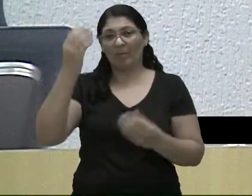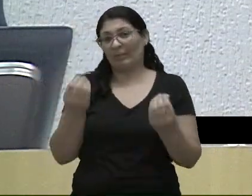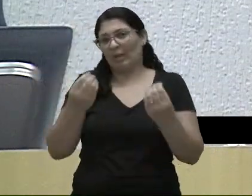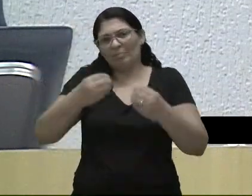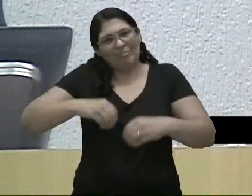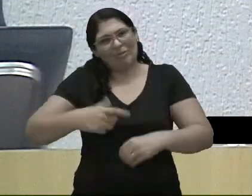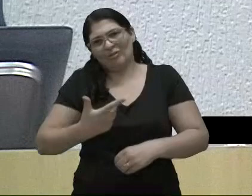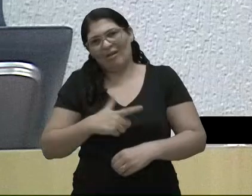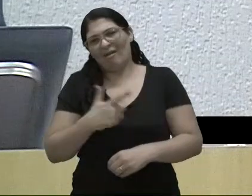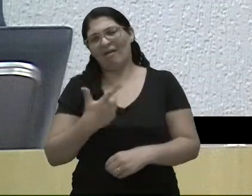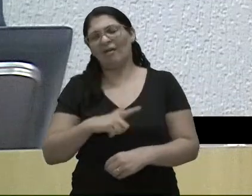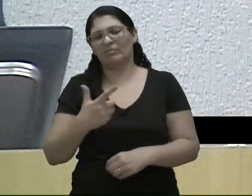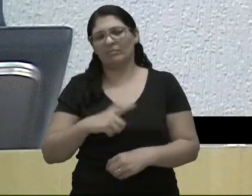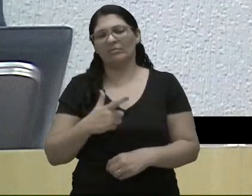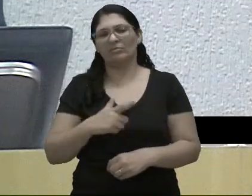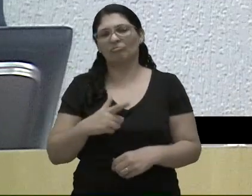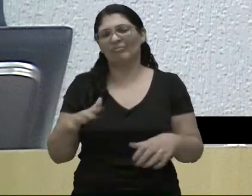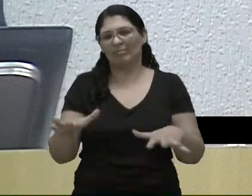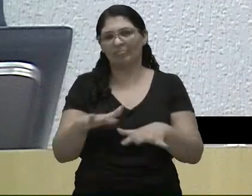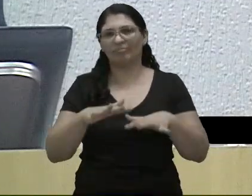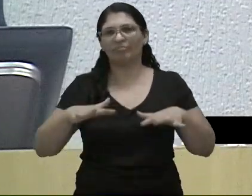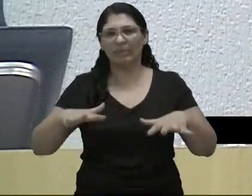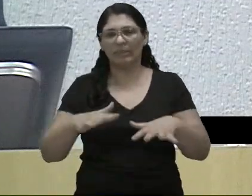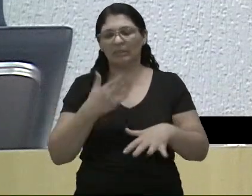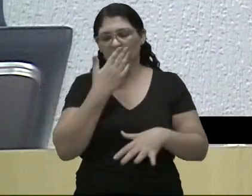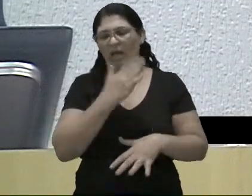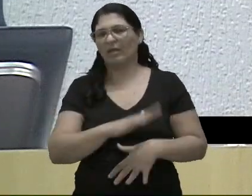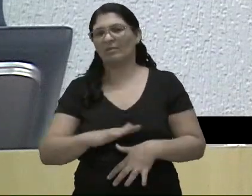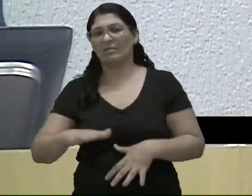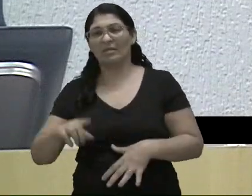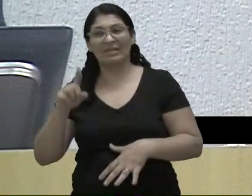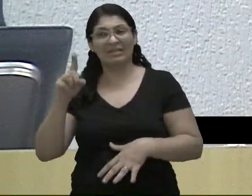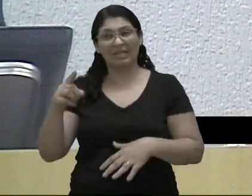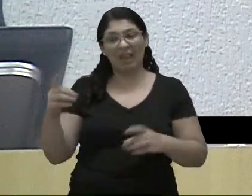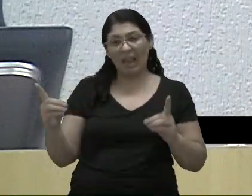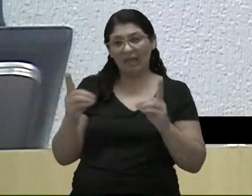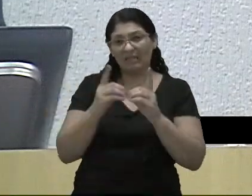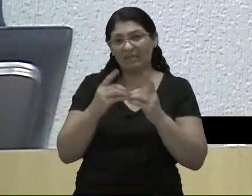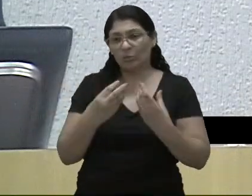prejudicado, principalmente na área da pediatria, que o San Marino atende muitas crianças?